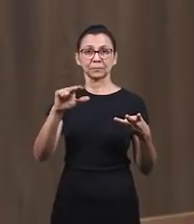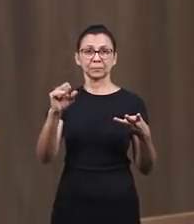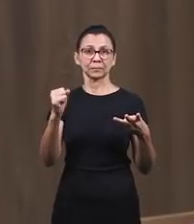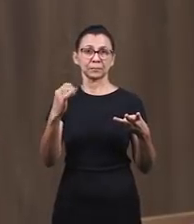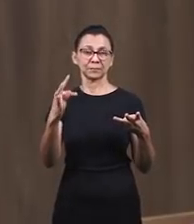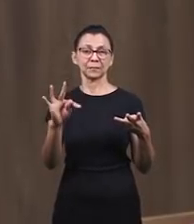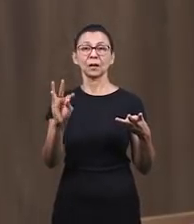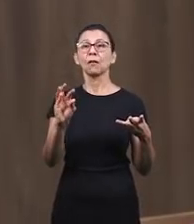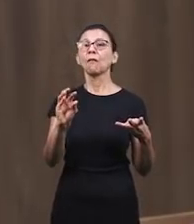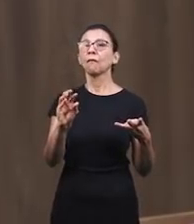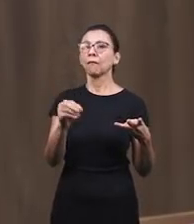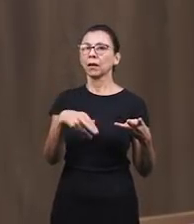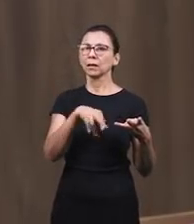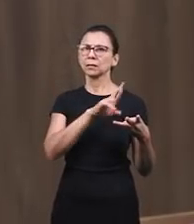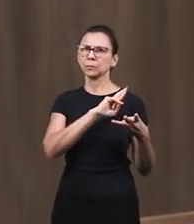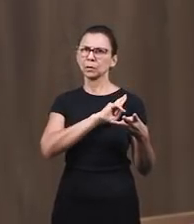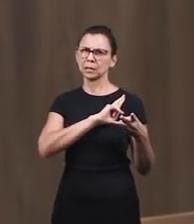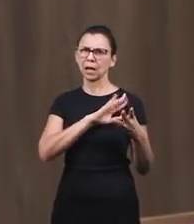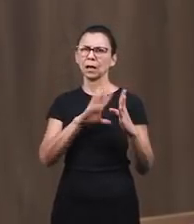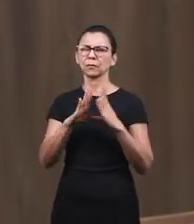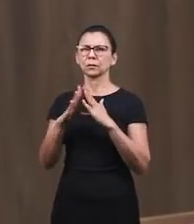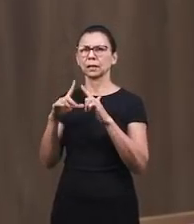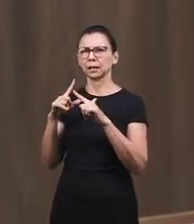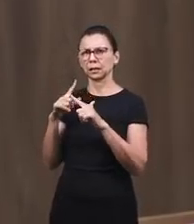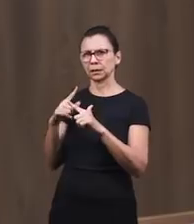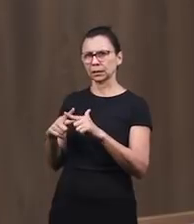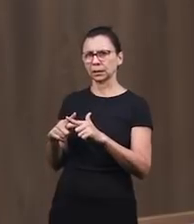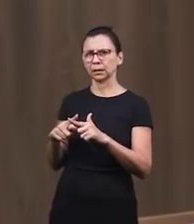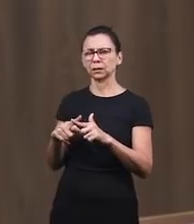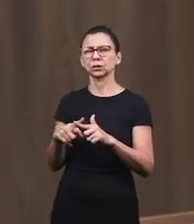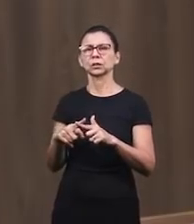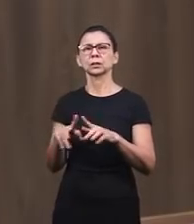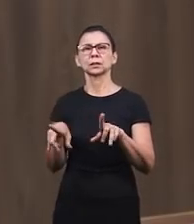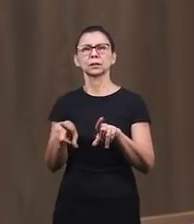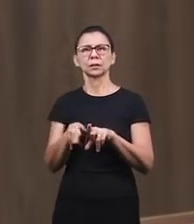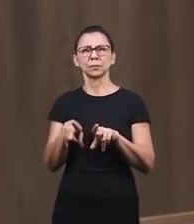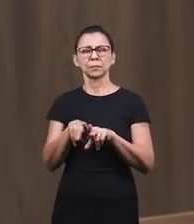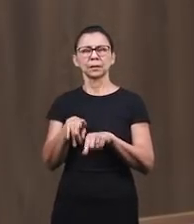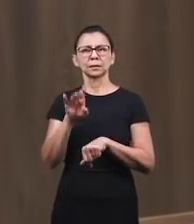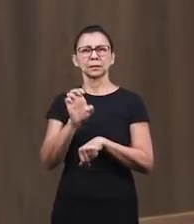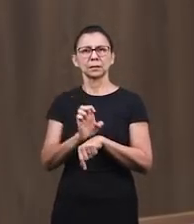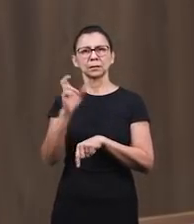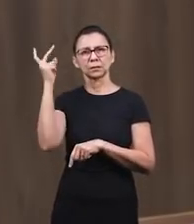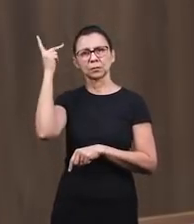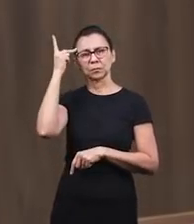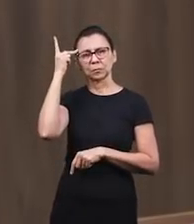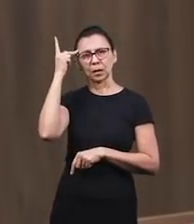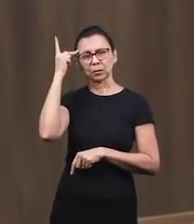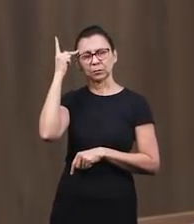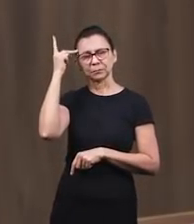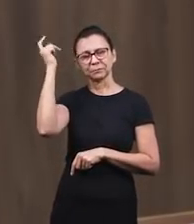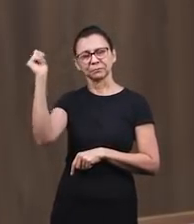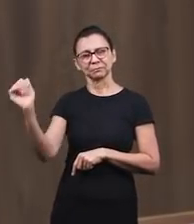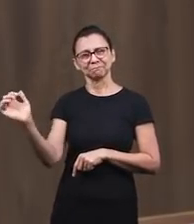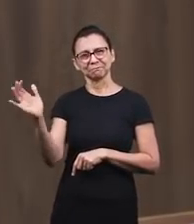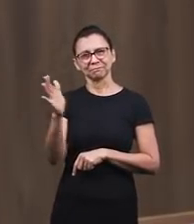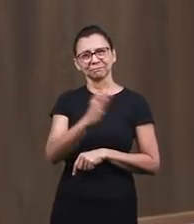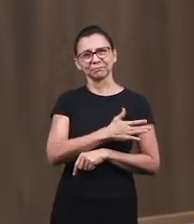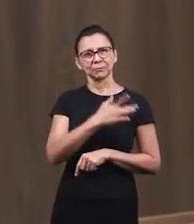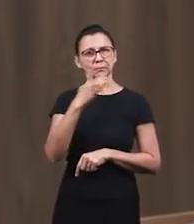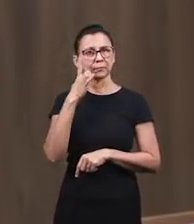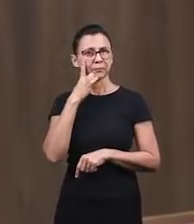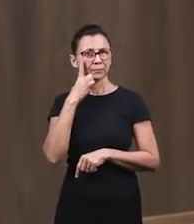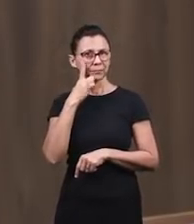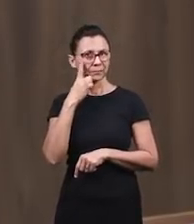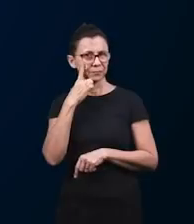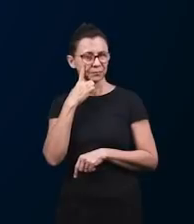da Igreja do Jardim Satélite, em São José dos Campos, no estado de São Paulo. Vamos, então, assistir à participação desses